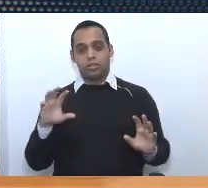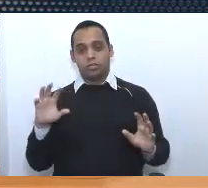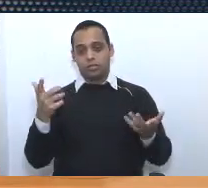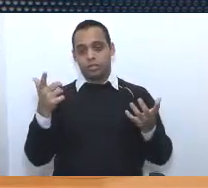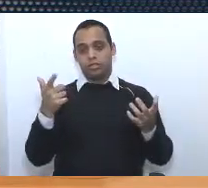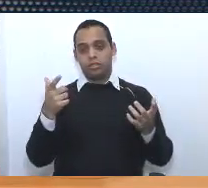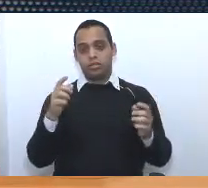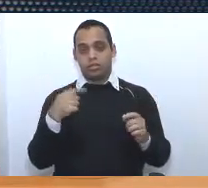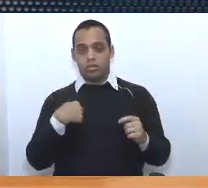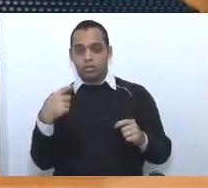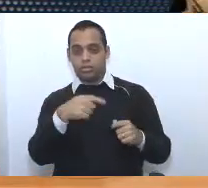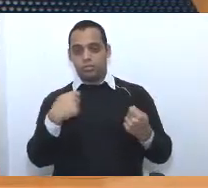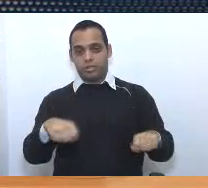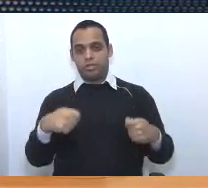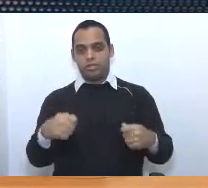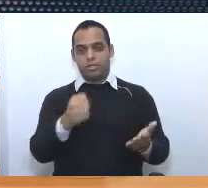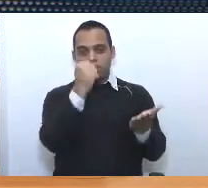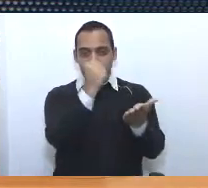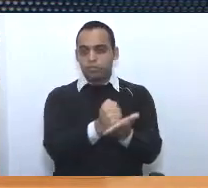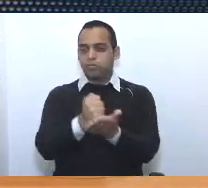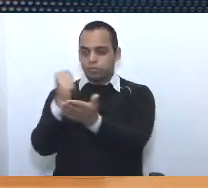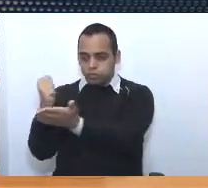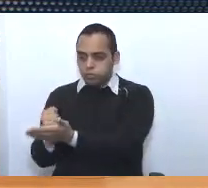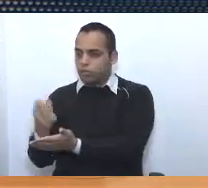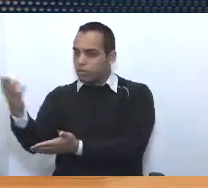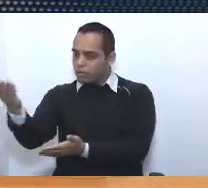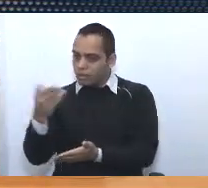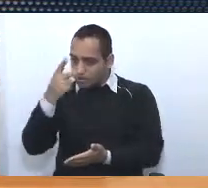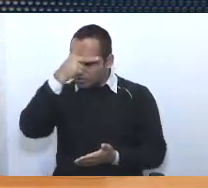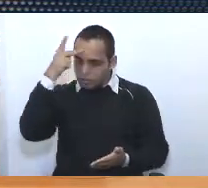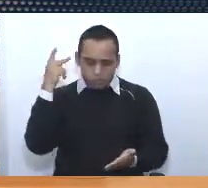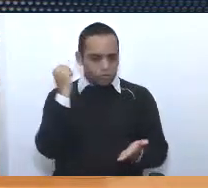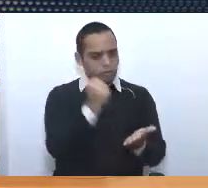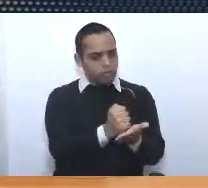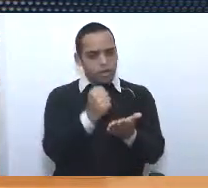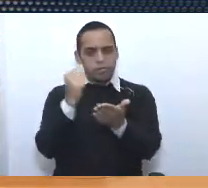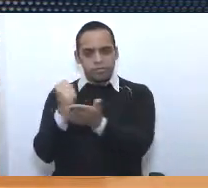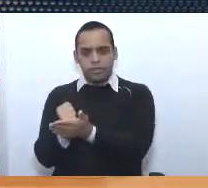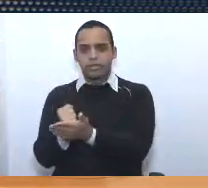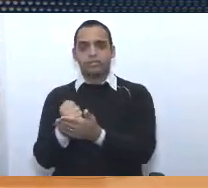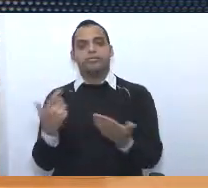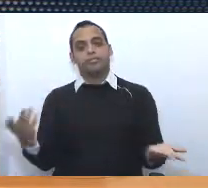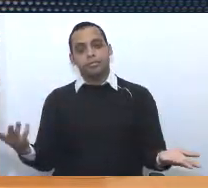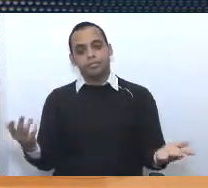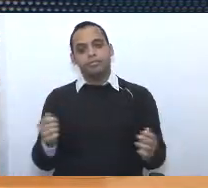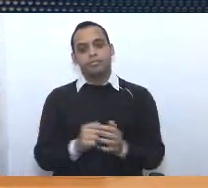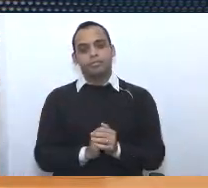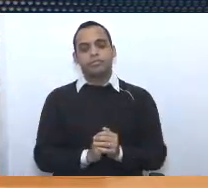de Assuntos Jurídicos possa contratar e possa viabilizar cada vez mais o atendimento.